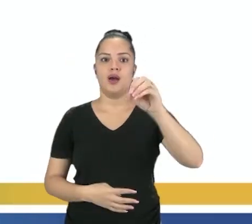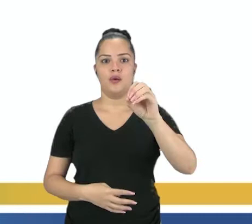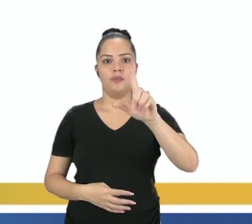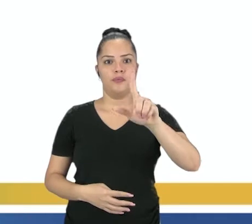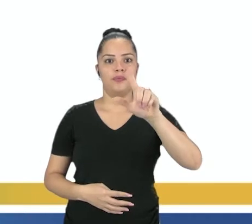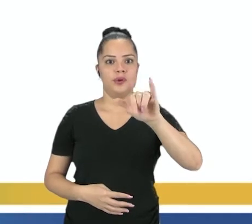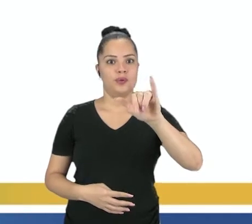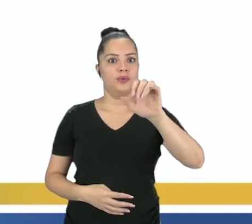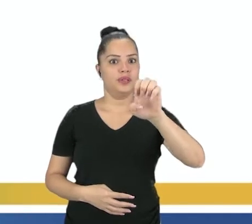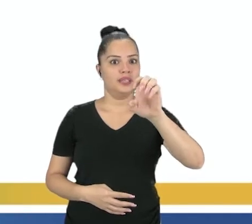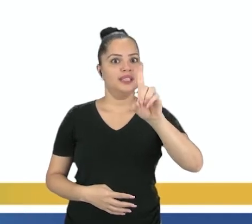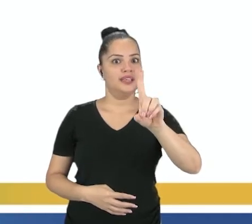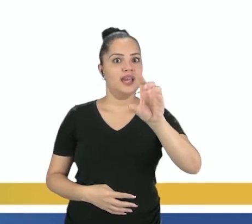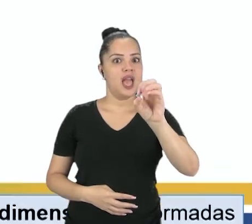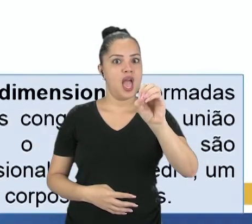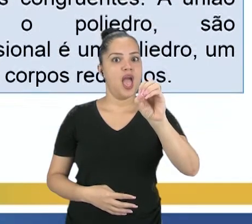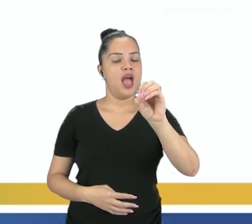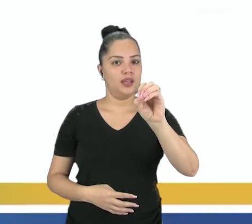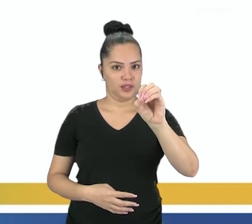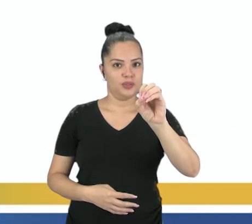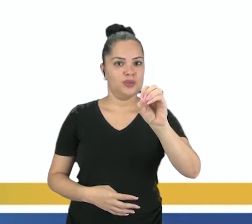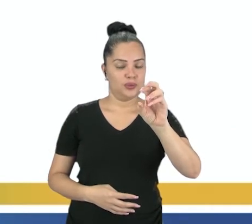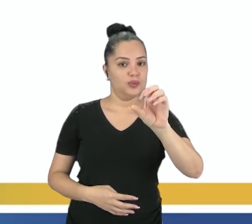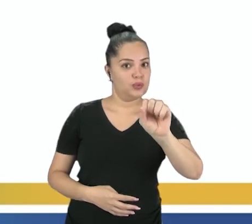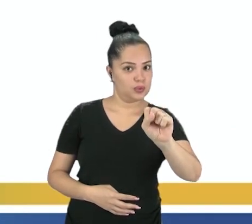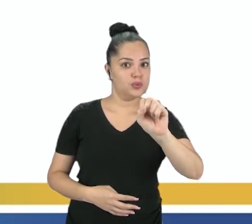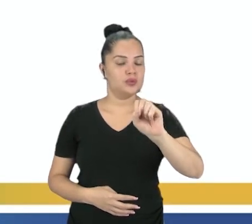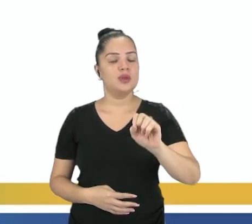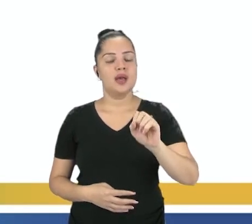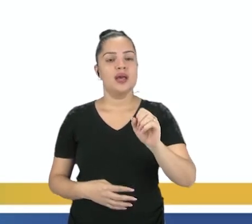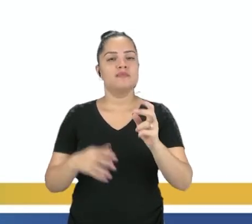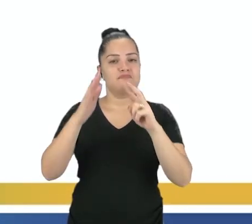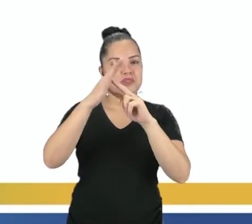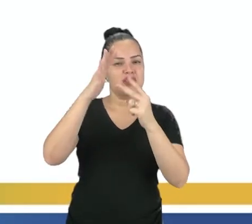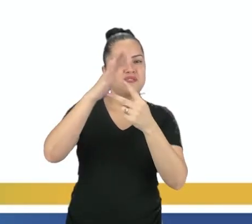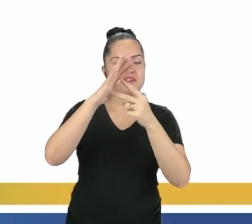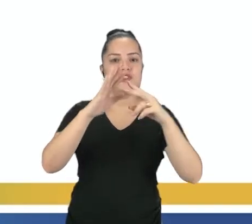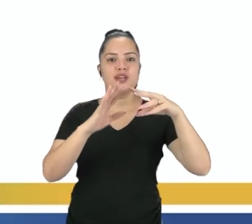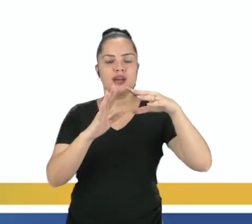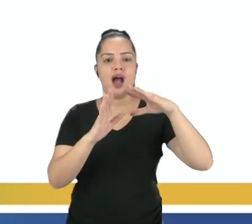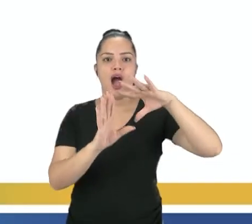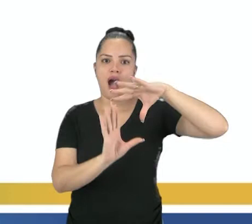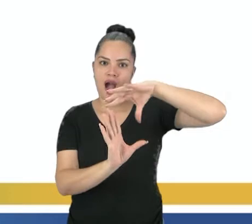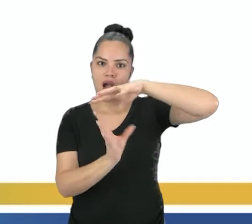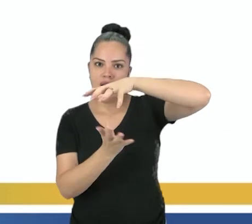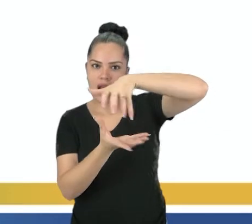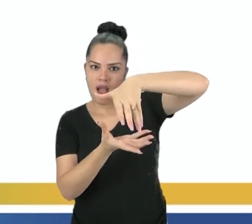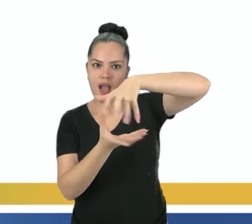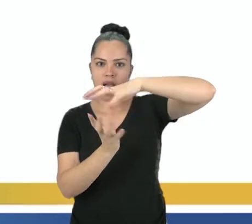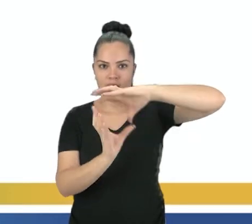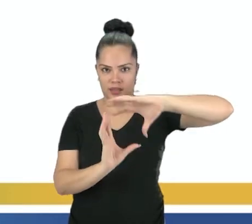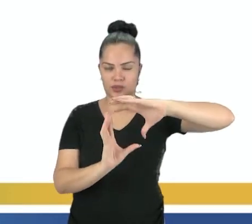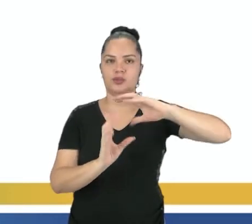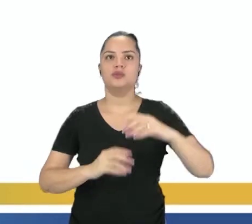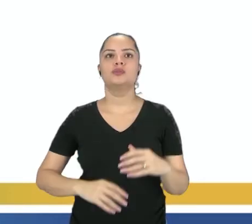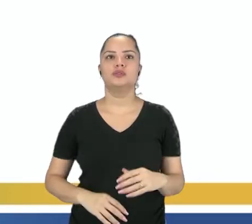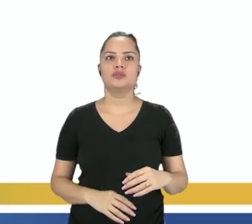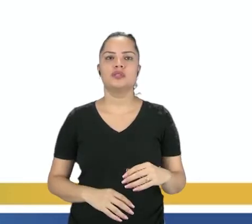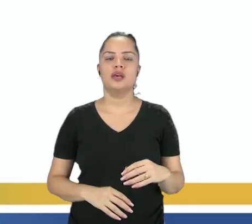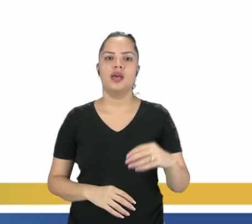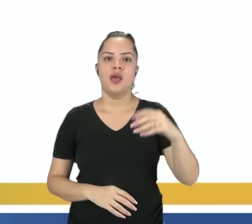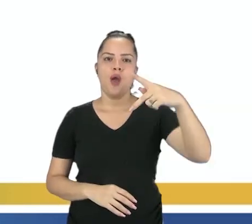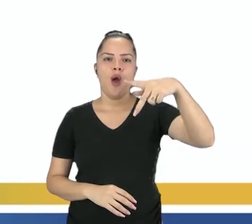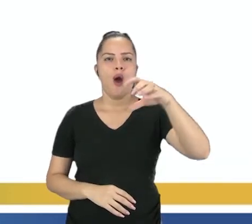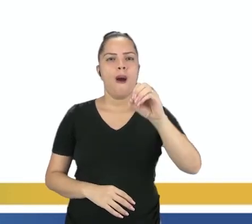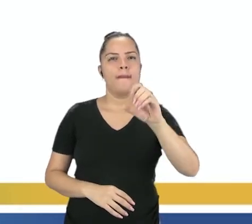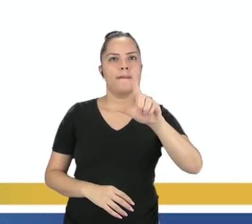ou corpos redondos, tá, pessoal? Poliedros, do latim poli, muitos, e edro, face,